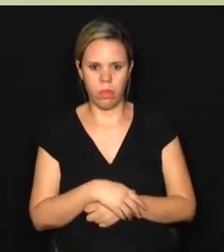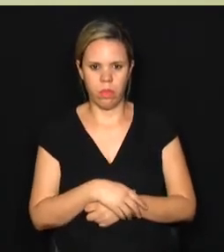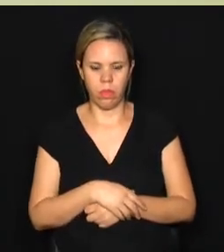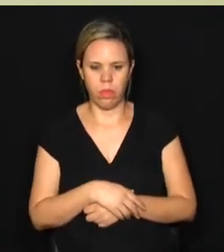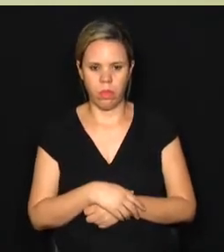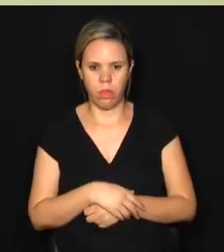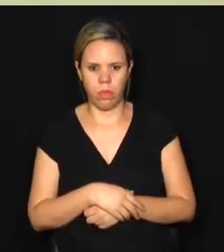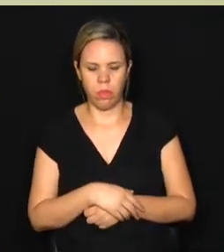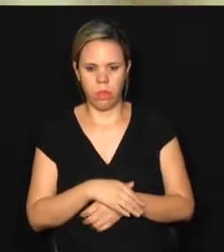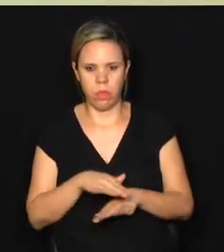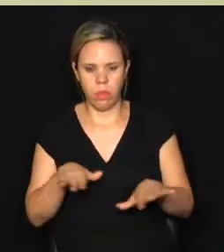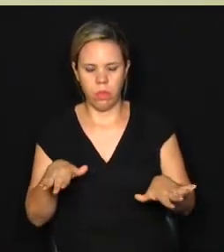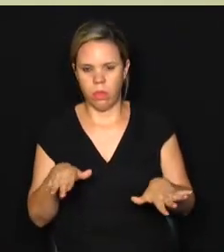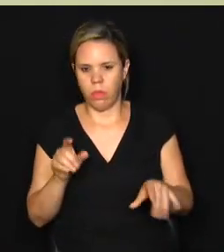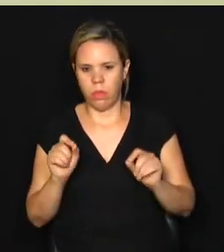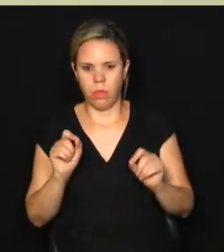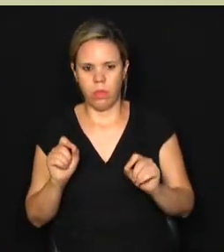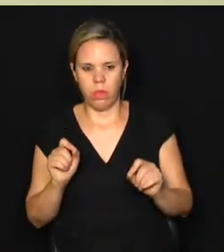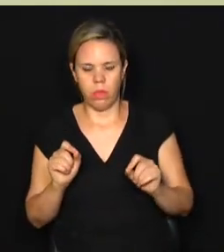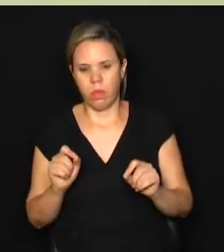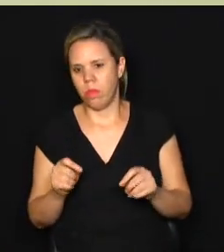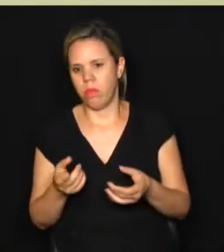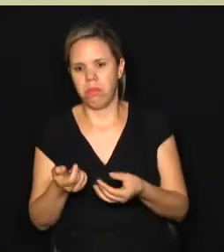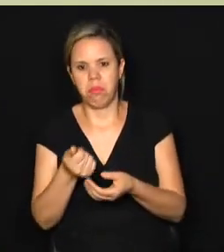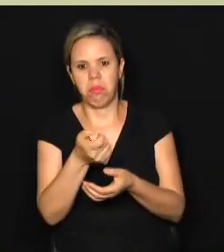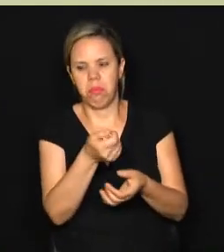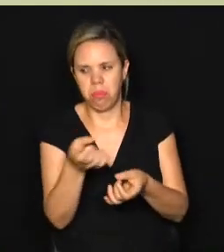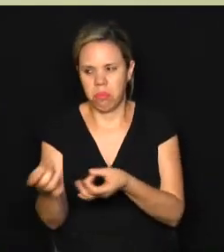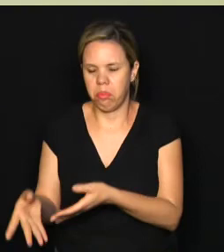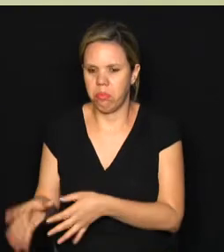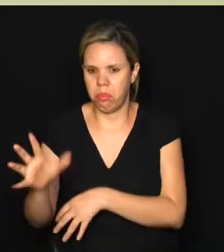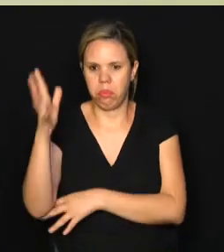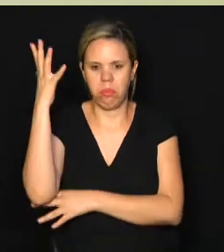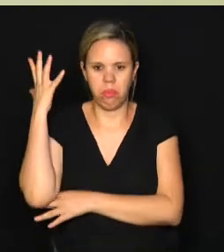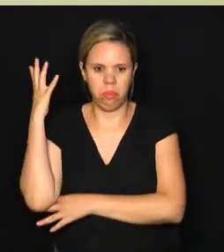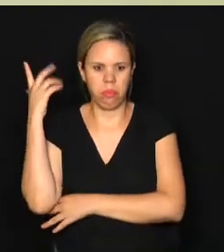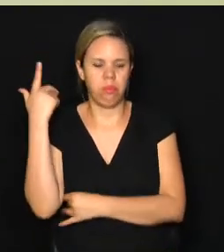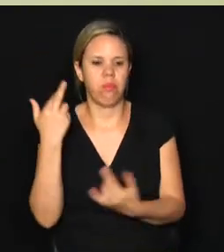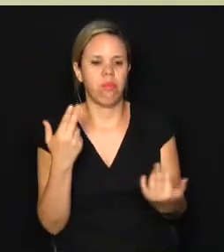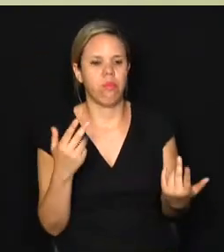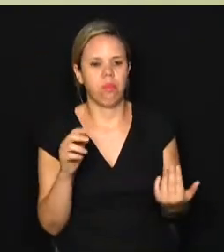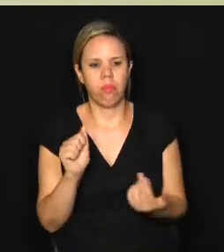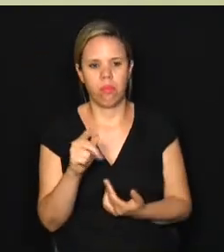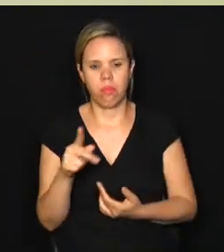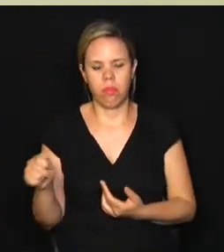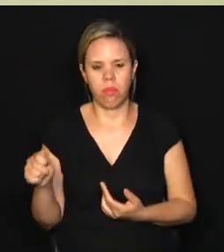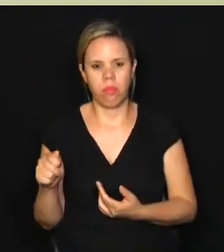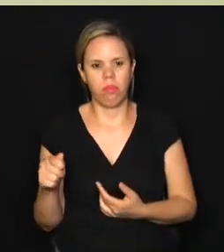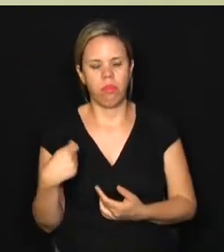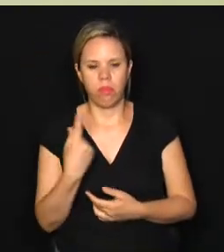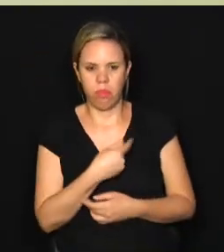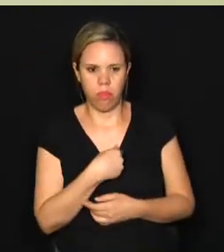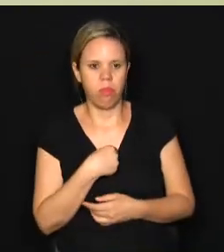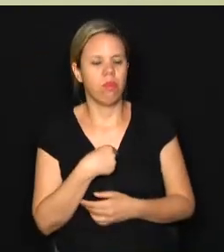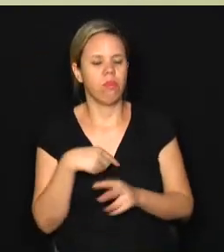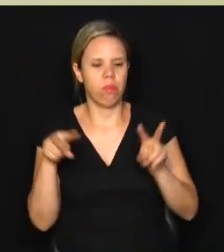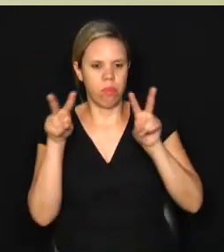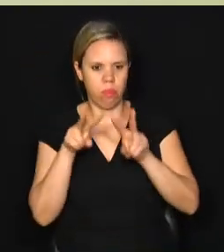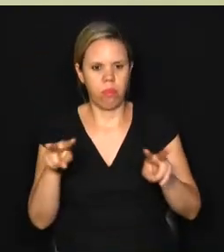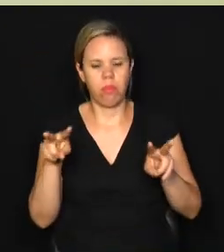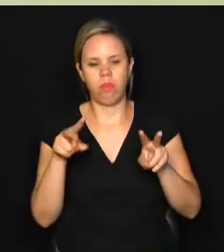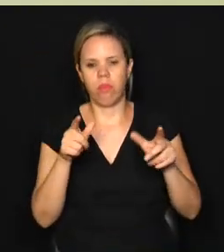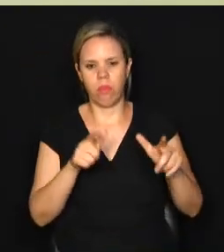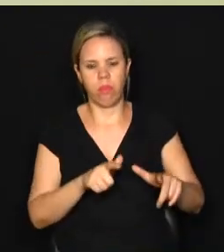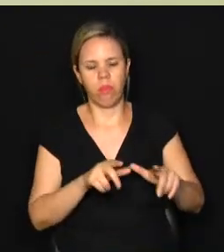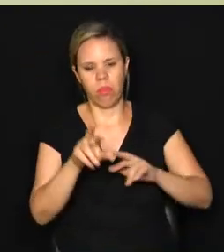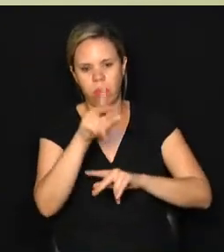acaba com um resquício de floresta de Mata Atlântica, né, como é a APA, a gente está inviabilizando o habitat de